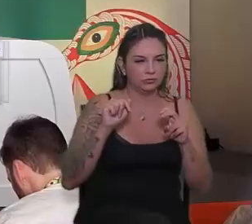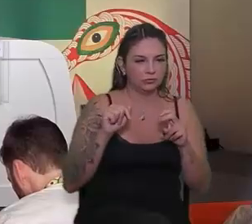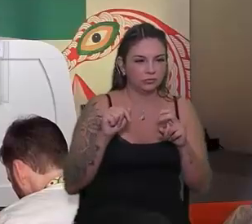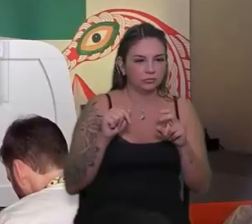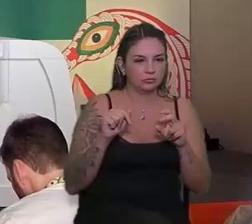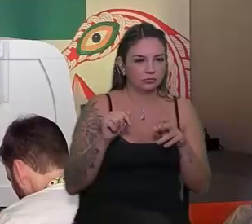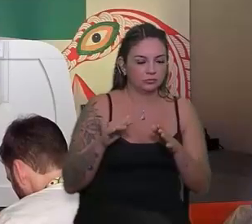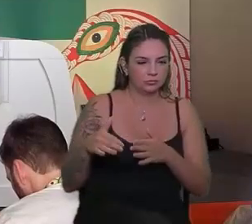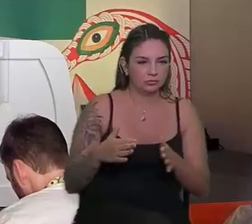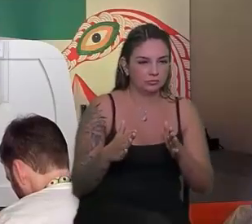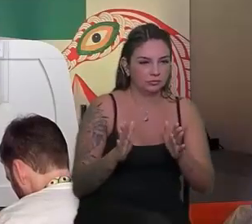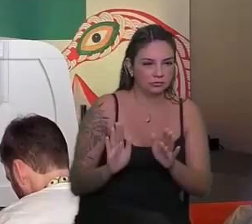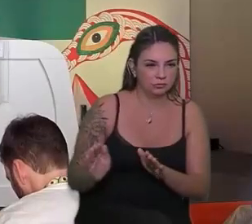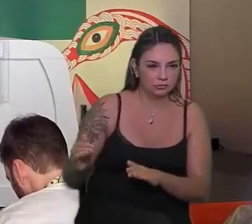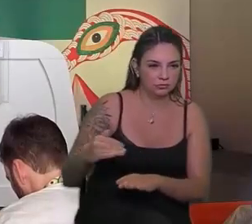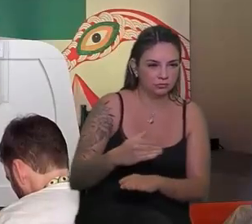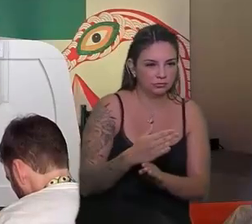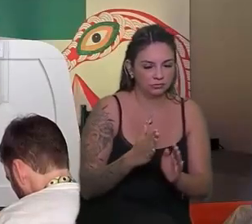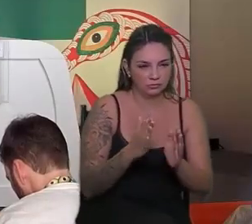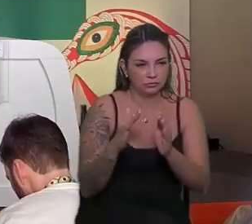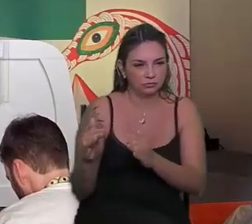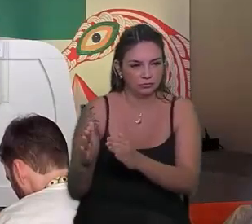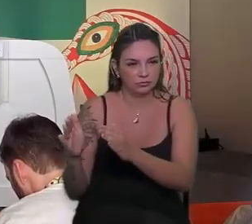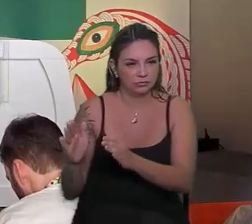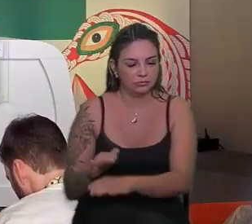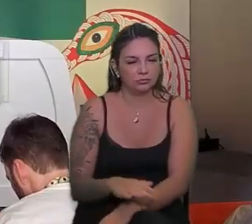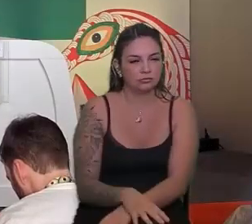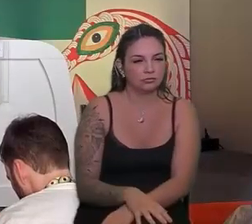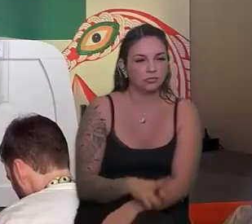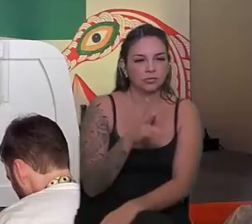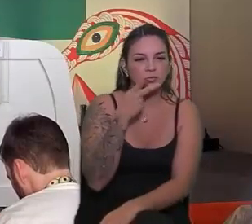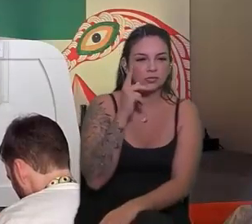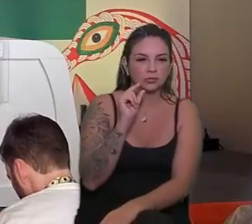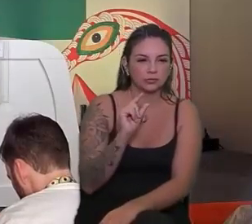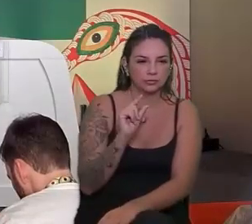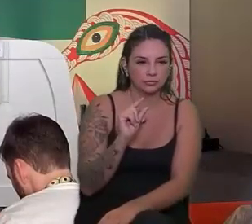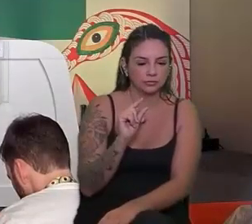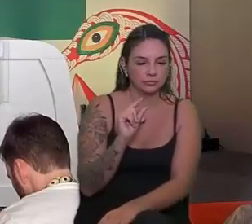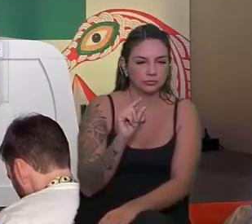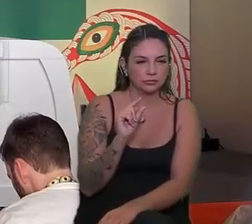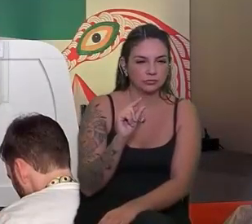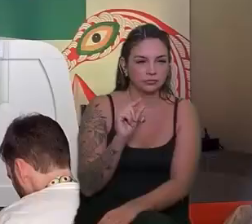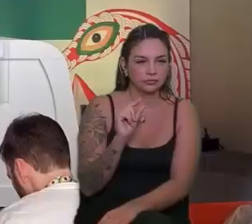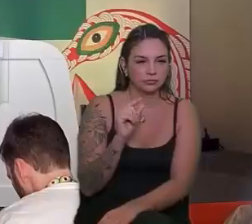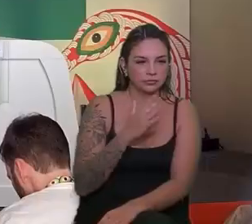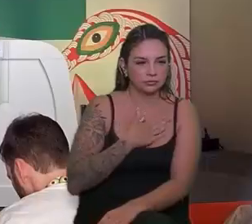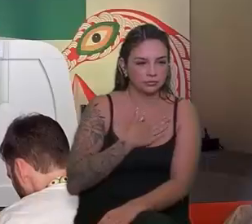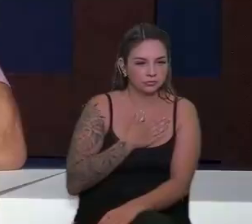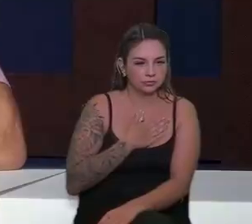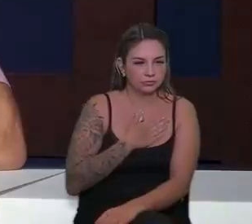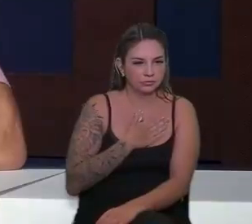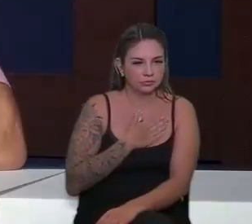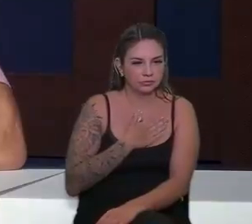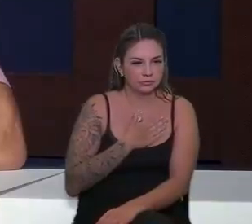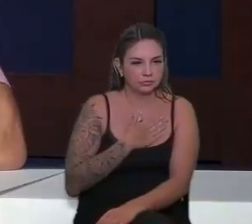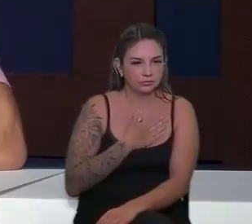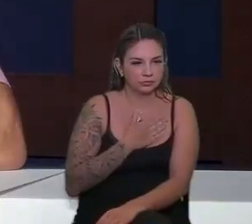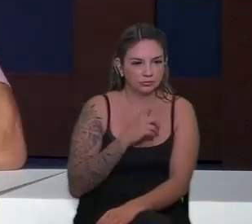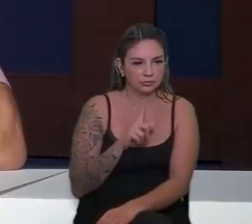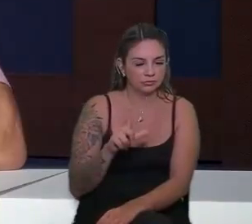da encruzilhada, né, e falando um pouco a respeito da minha encruzilhada, que foi